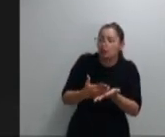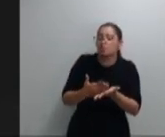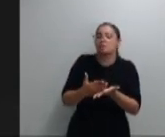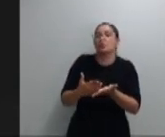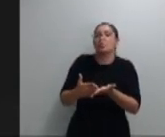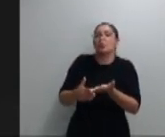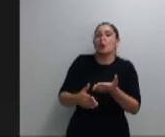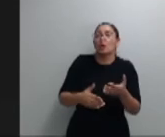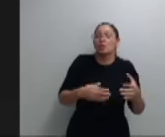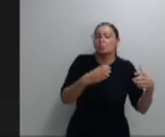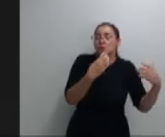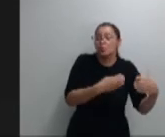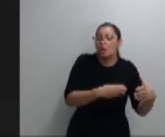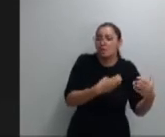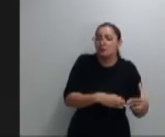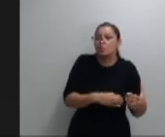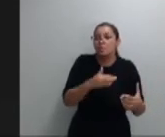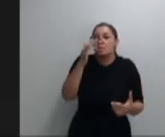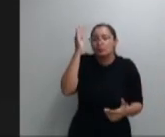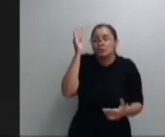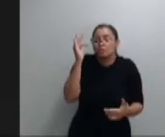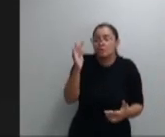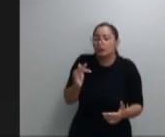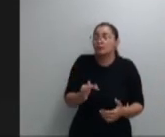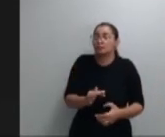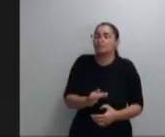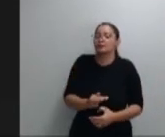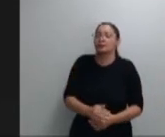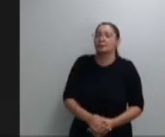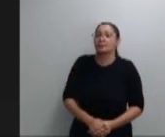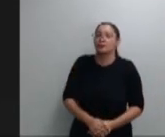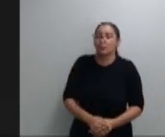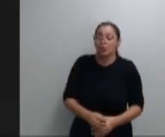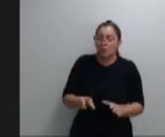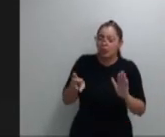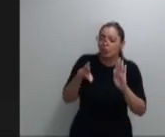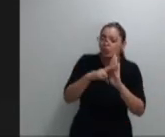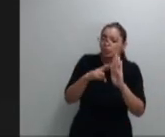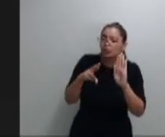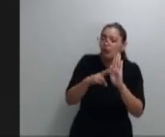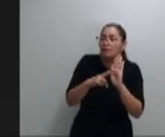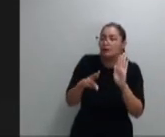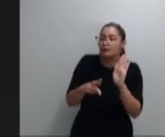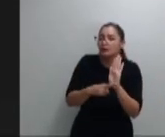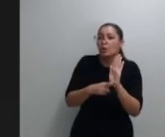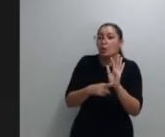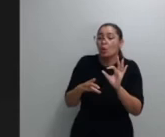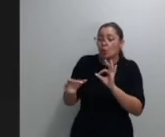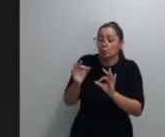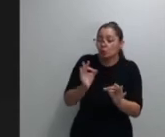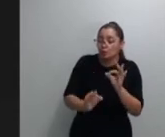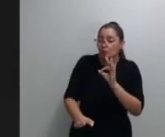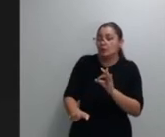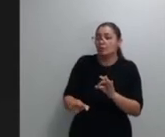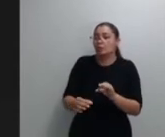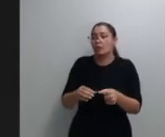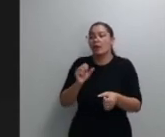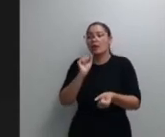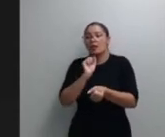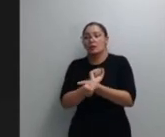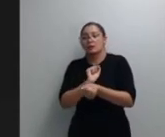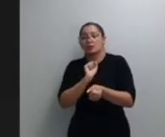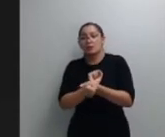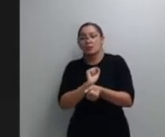jurídica de confiança legítima quais deveriam ser os critérios observados mas bem o julgamento por hora está suspenso eu